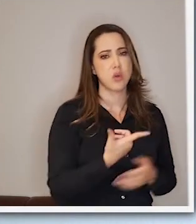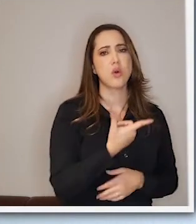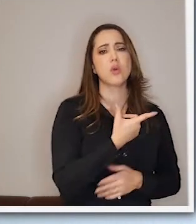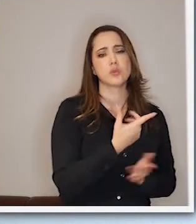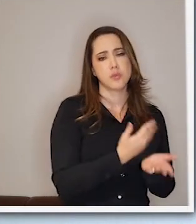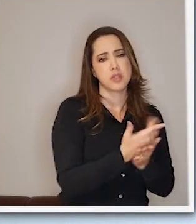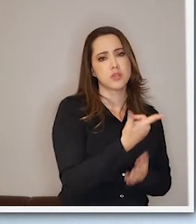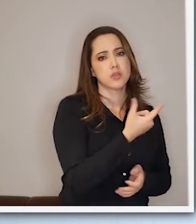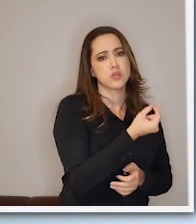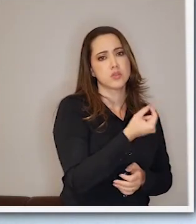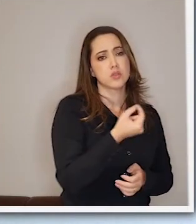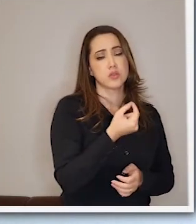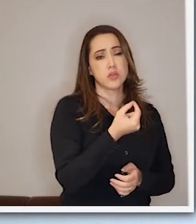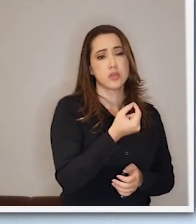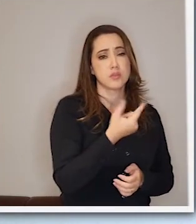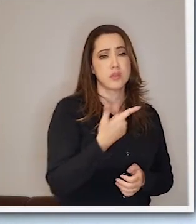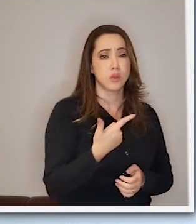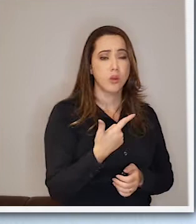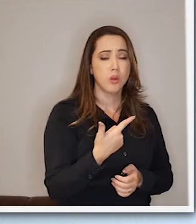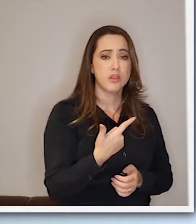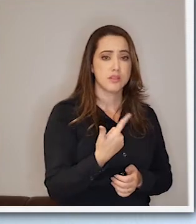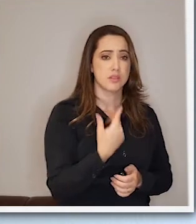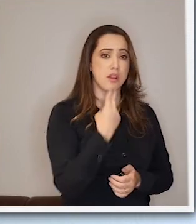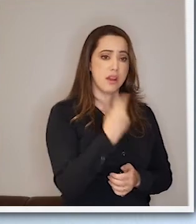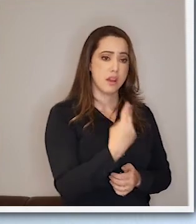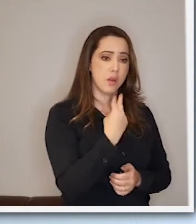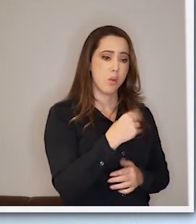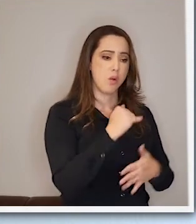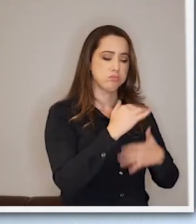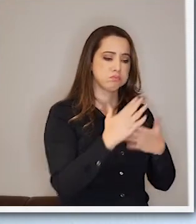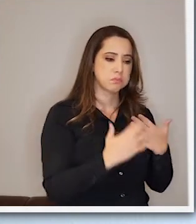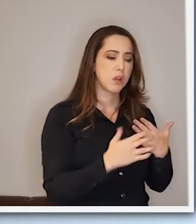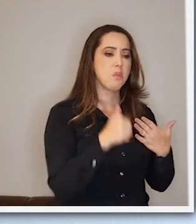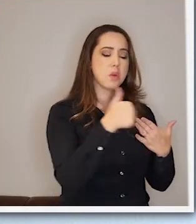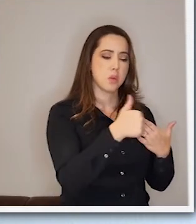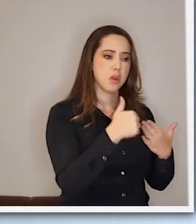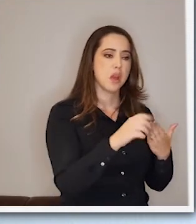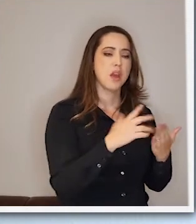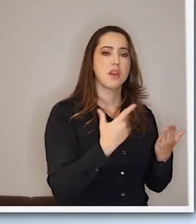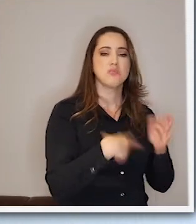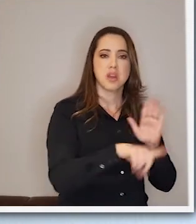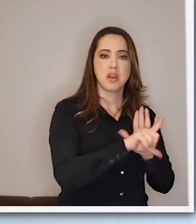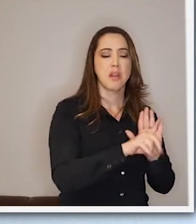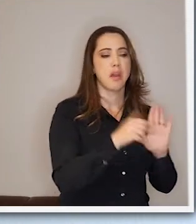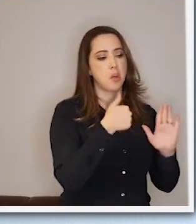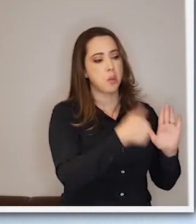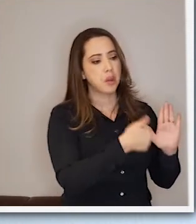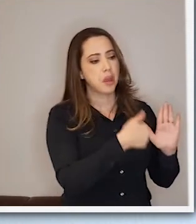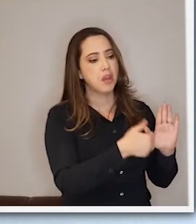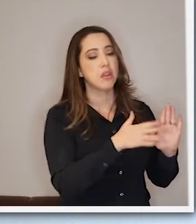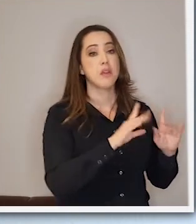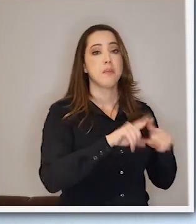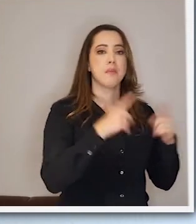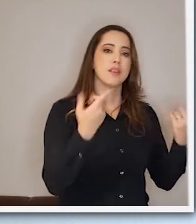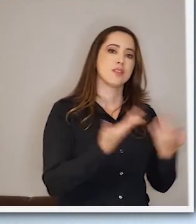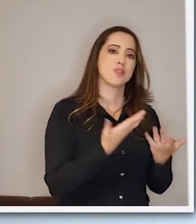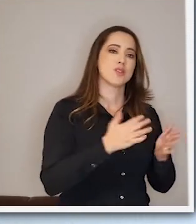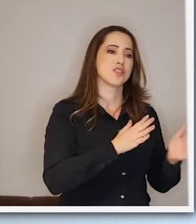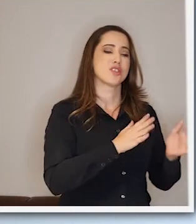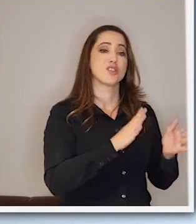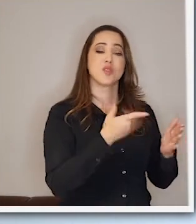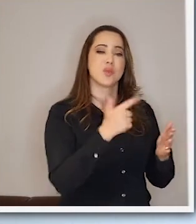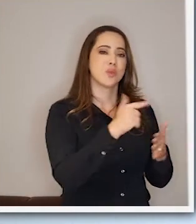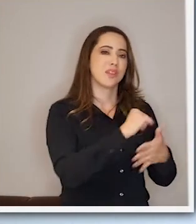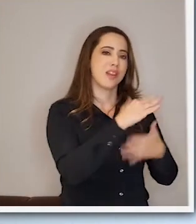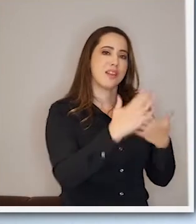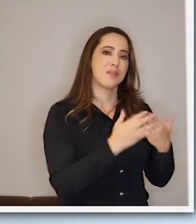Hoje, desde lá de 2002, temos o reconhecimento legal da Libras como sistema linguístico. Mas na prática,